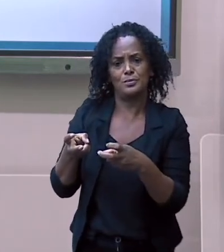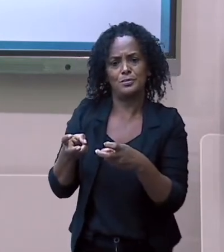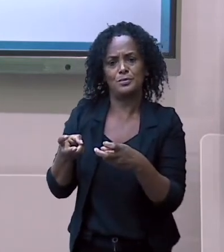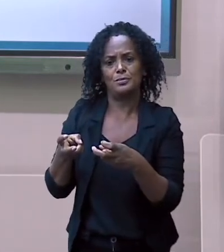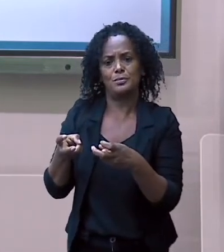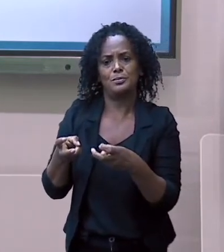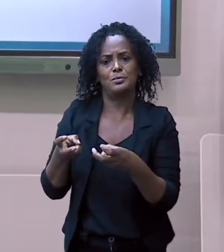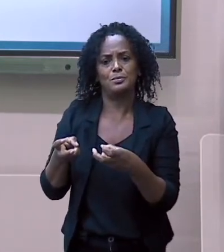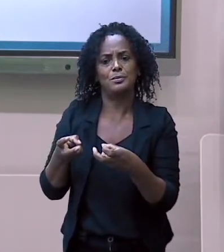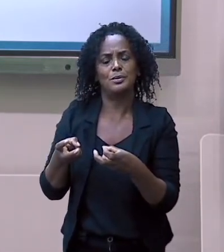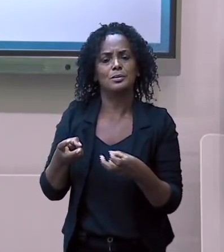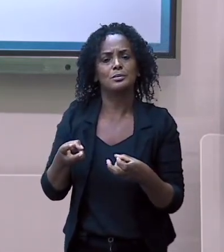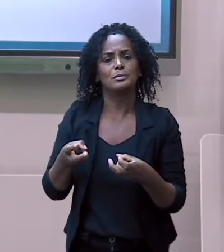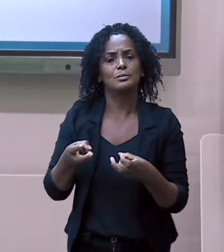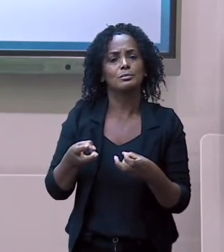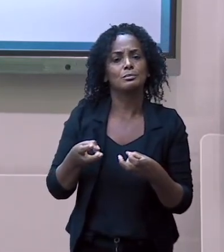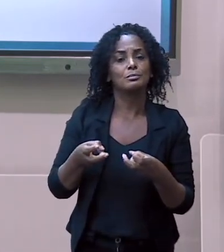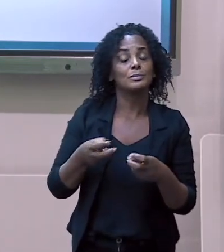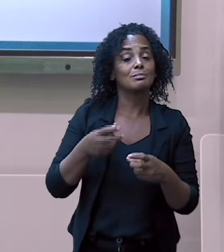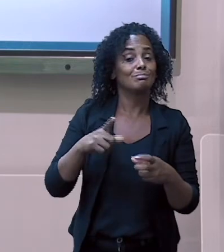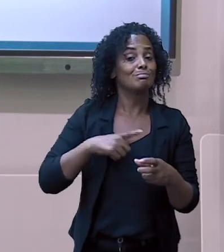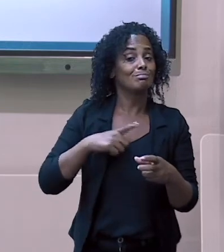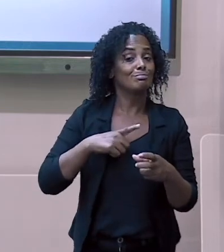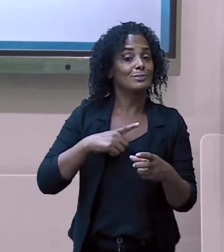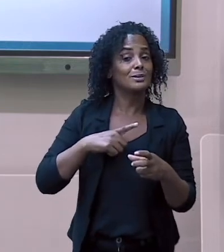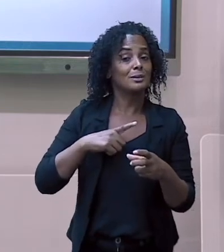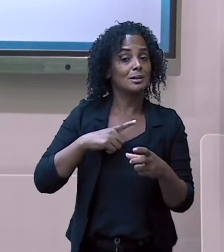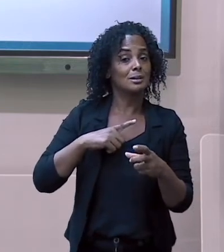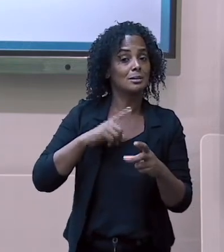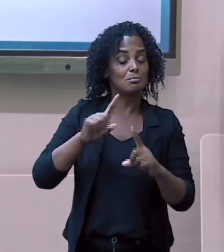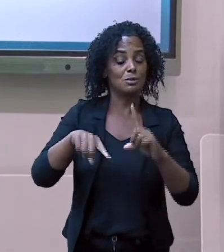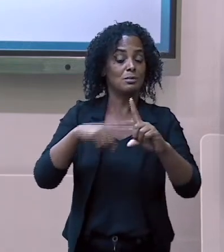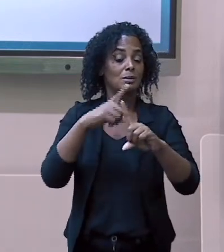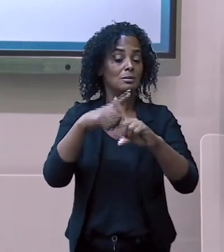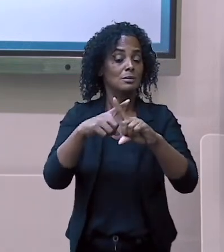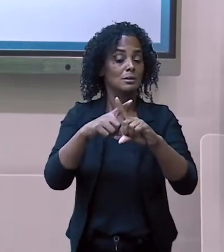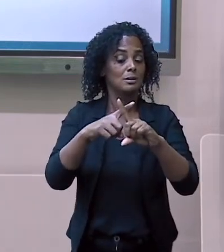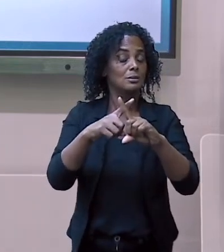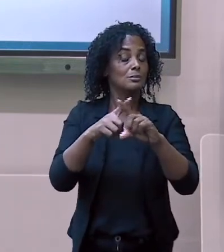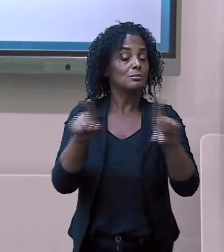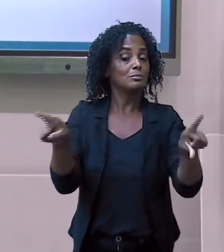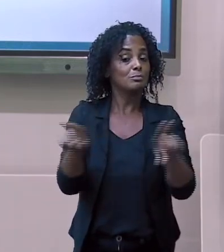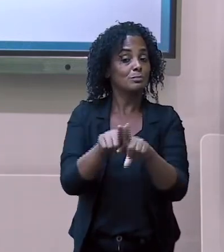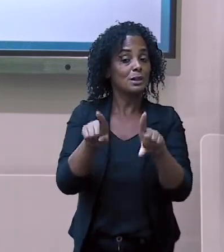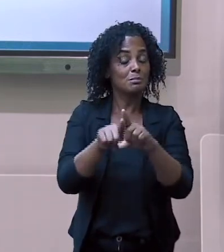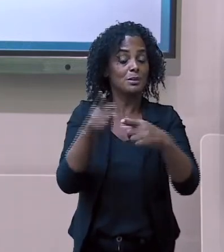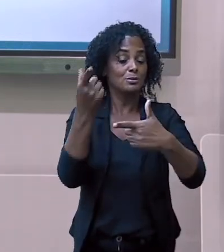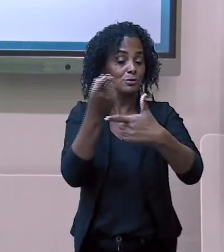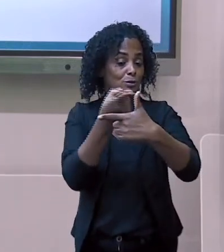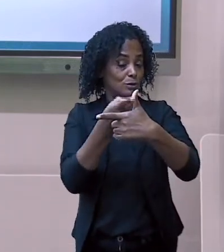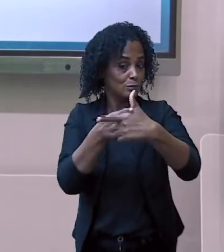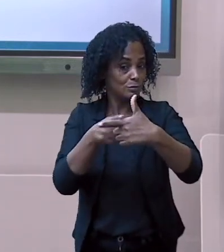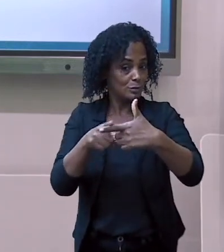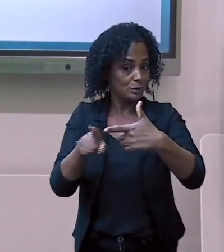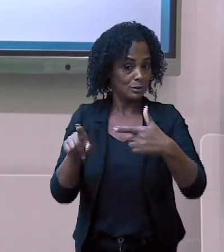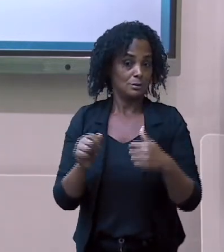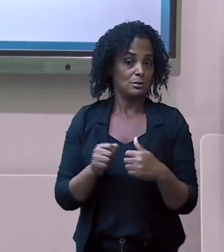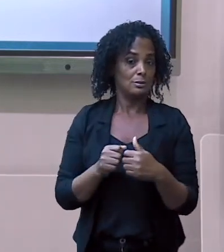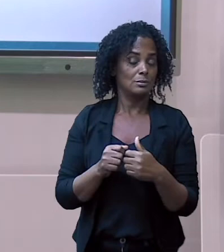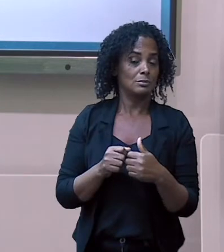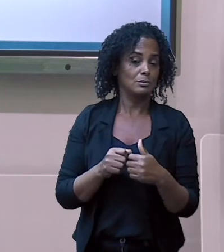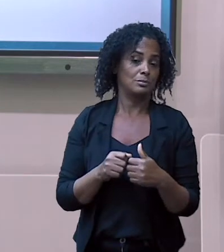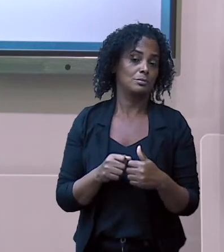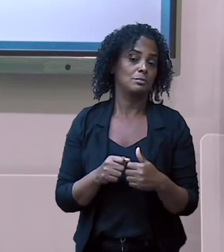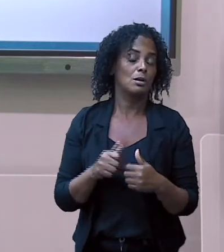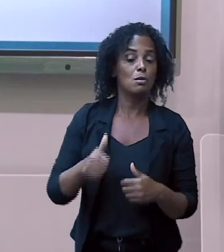tem multiplicação e tem divisão. Então, eu tenho que começar a resolver por onde é prioridade. Então, nós temos que resolver